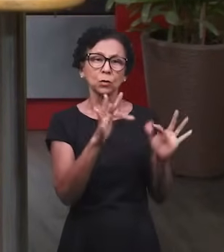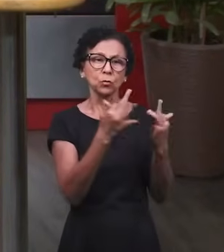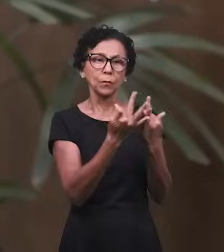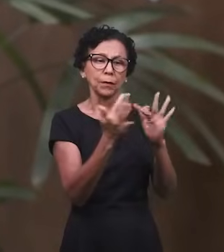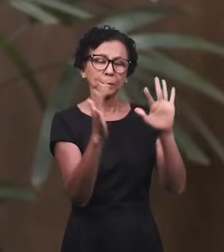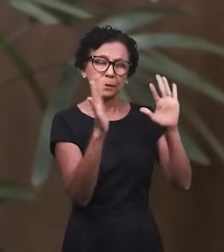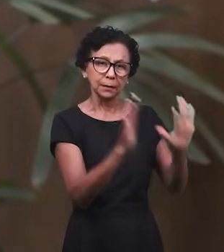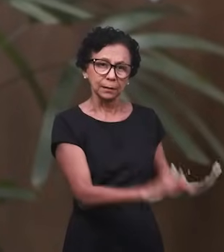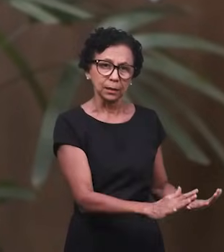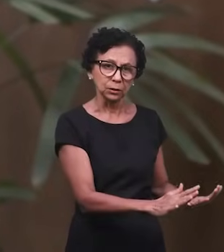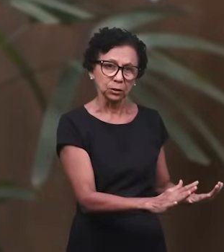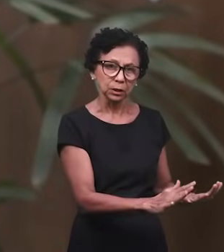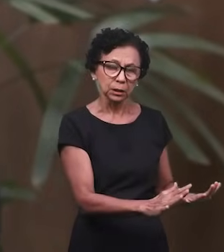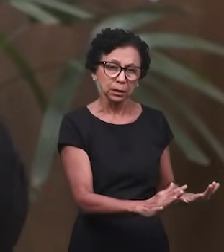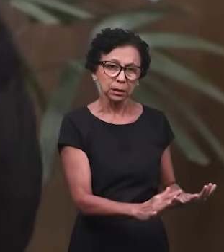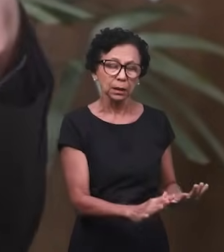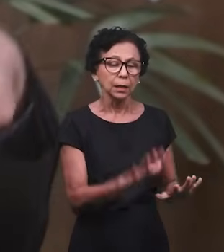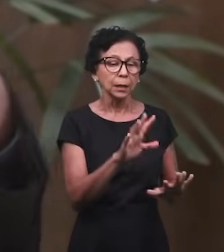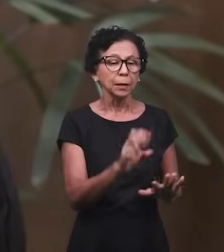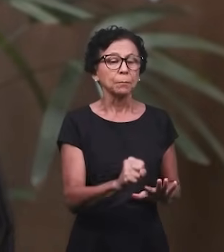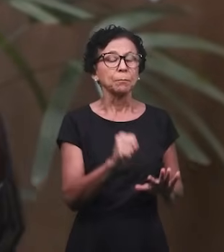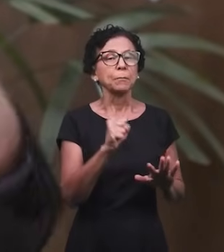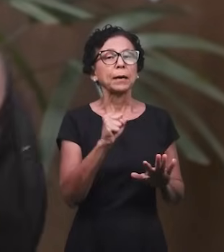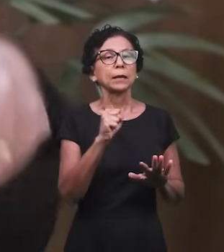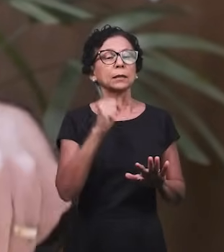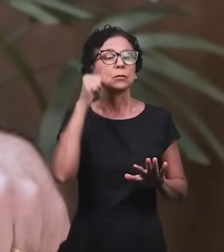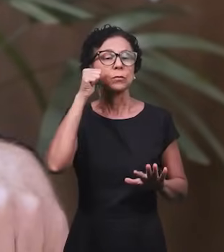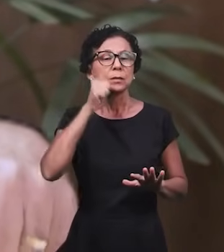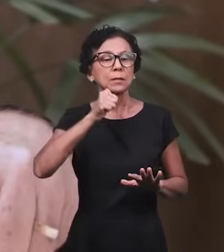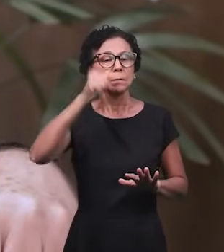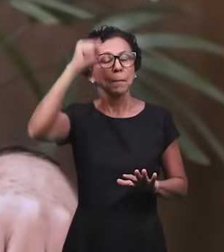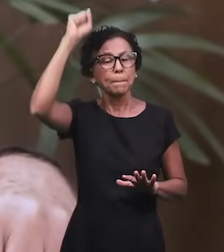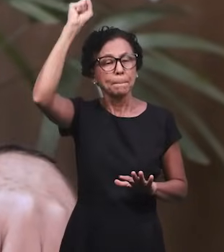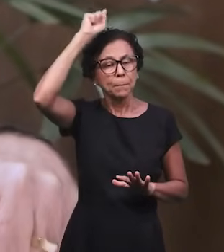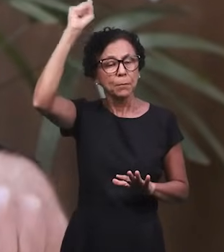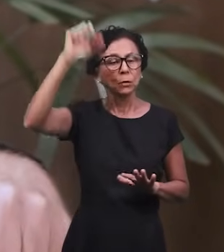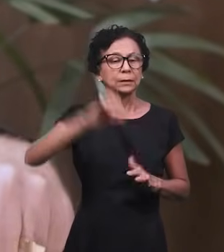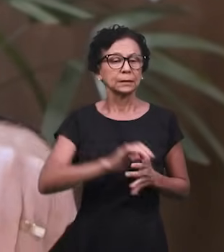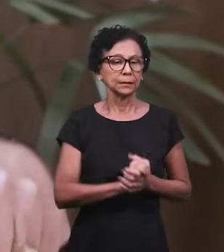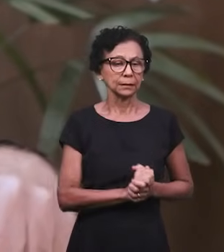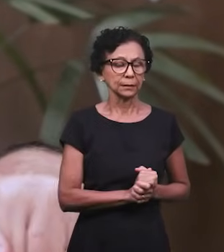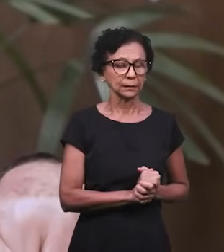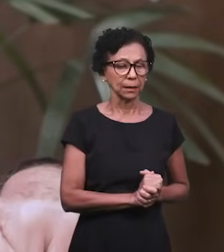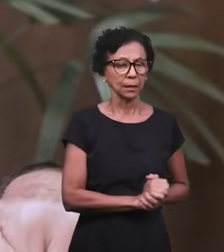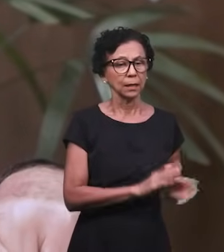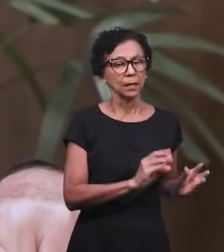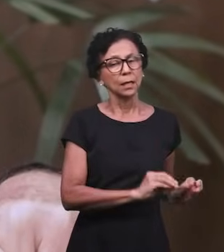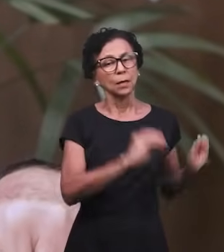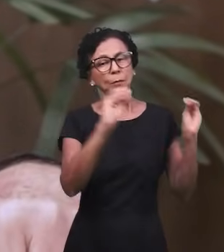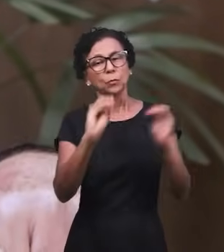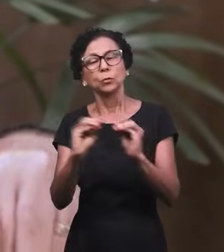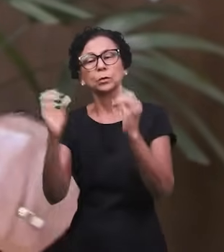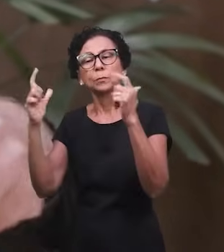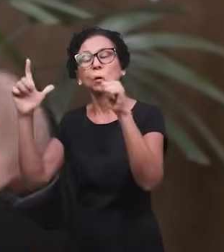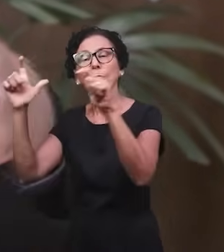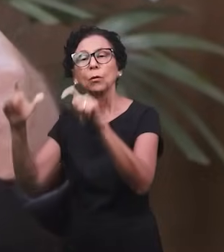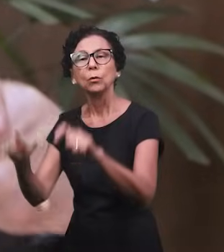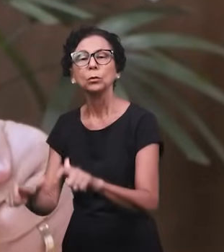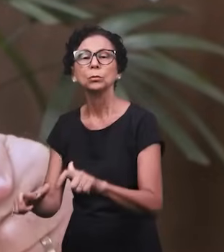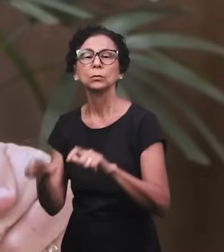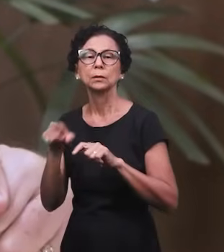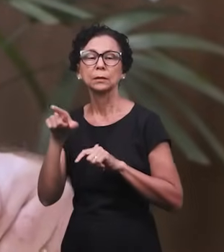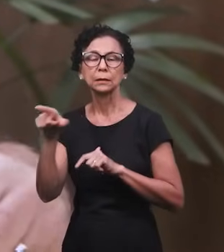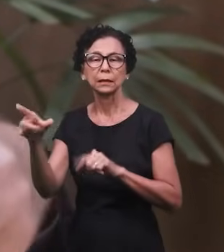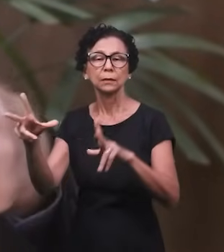incluiu Sara ele levou Sara e ele não abriu mão de Sara e ele confiou no Senhor Ele foi